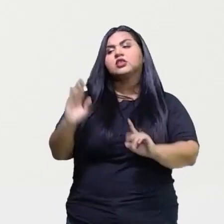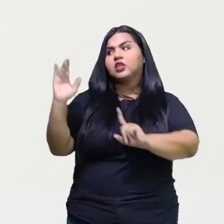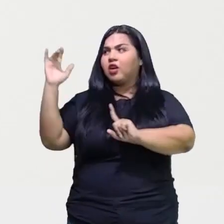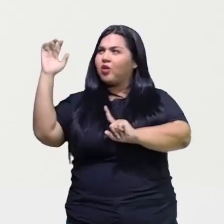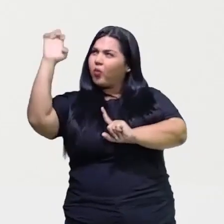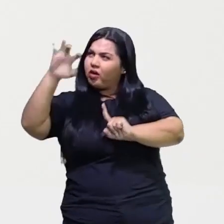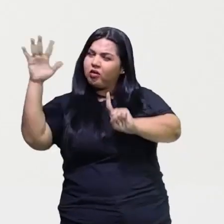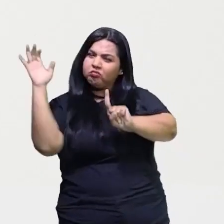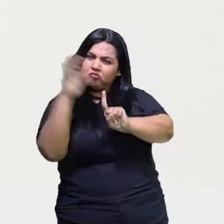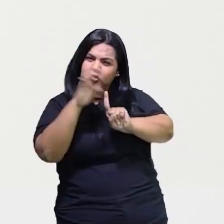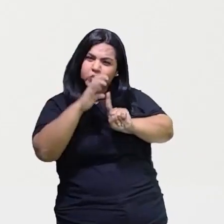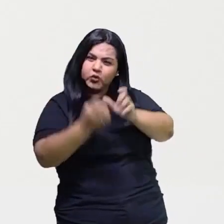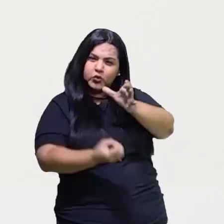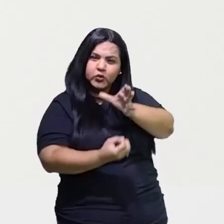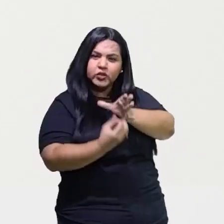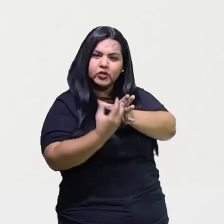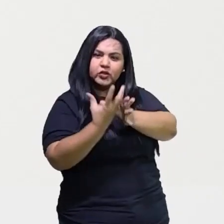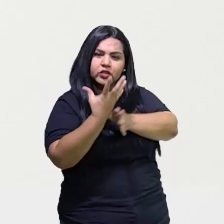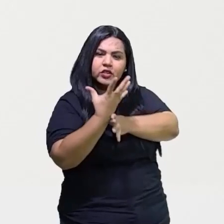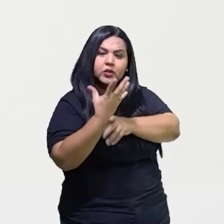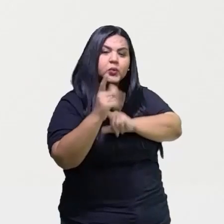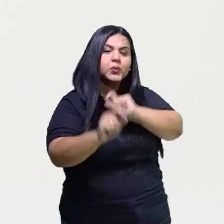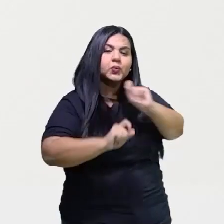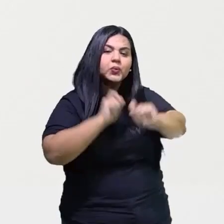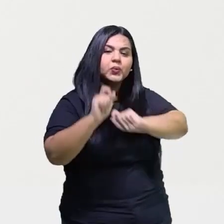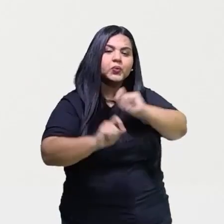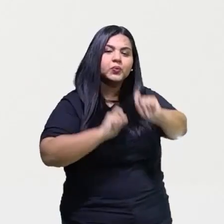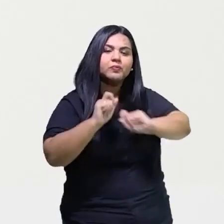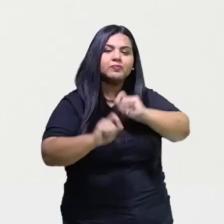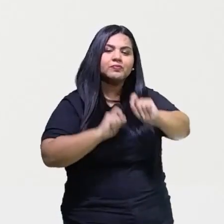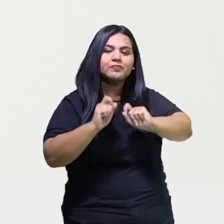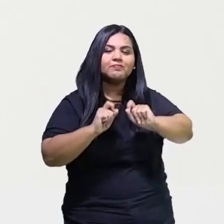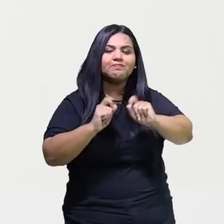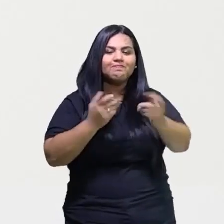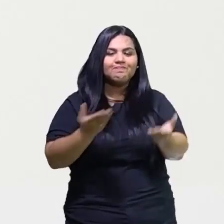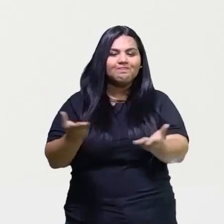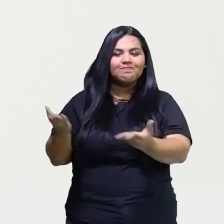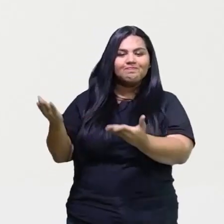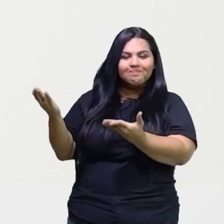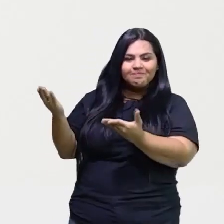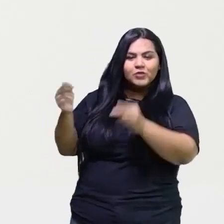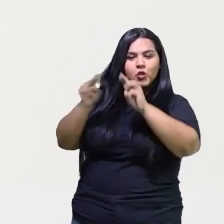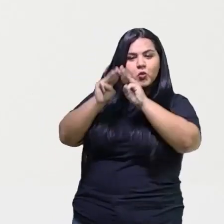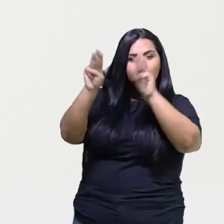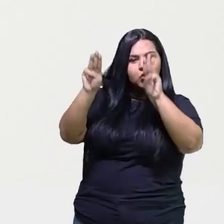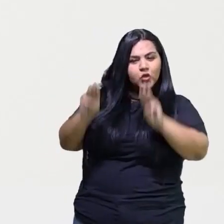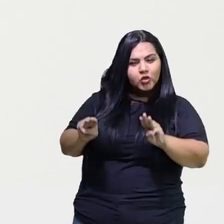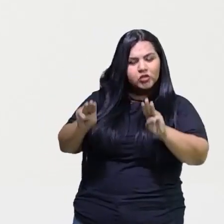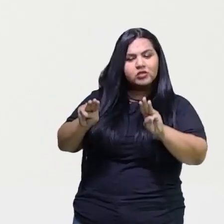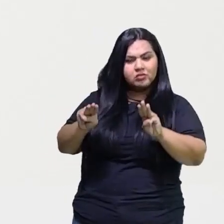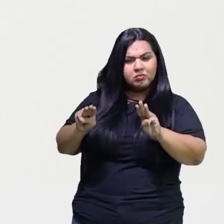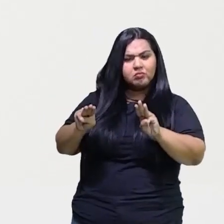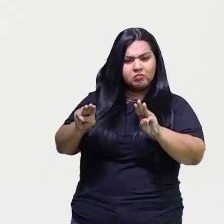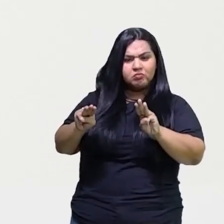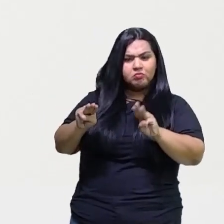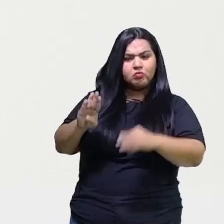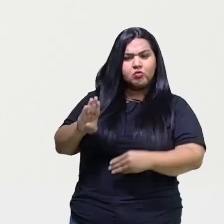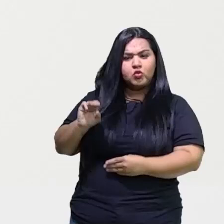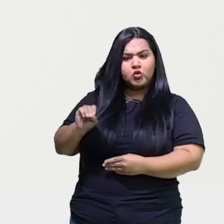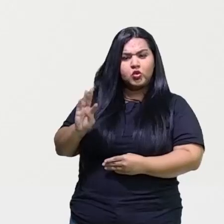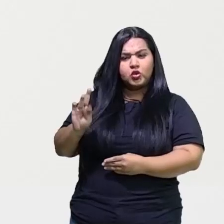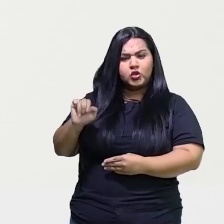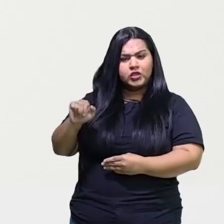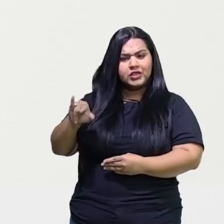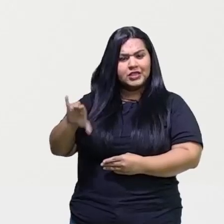levou ao surgimento do quê? Museu Botânico do Amazonas.